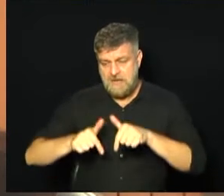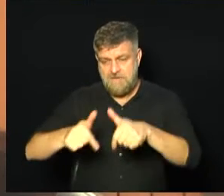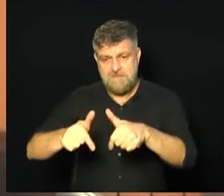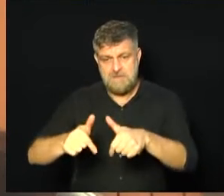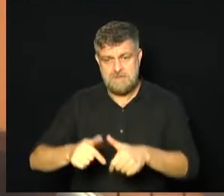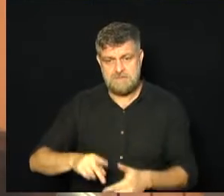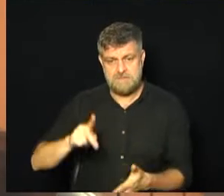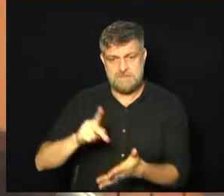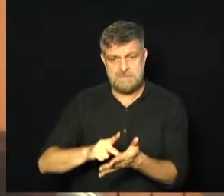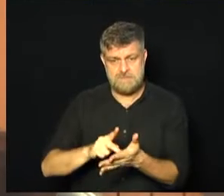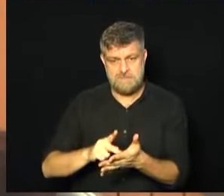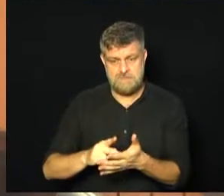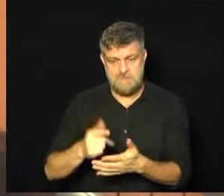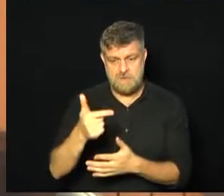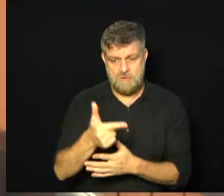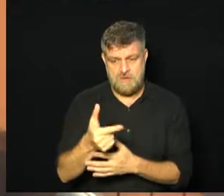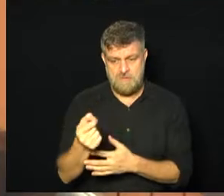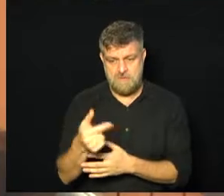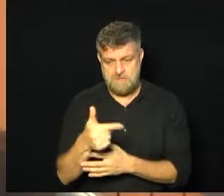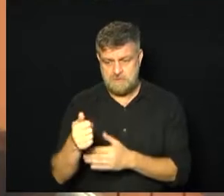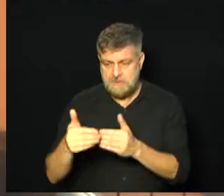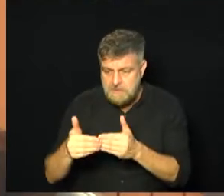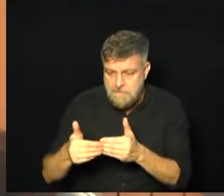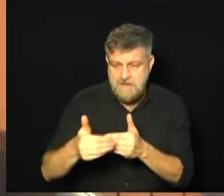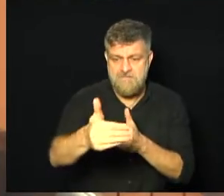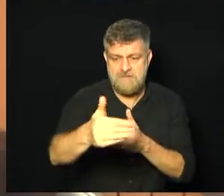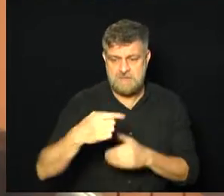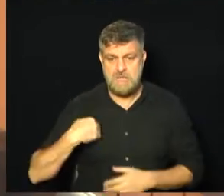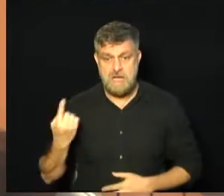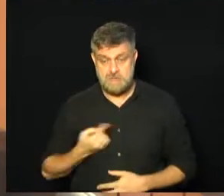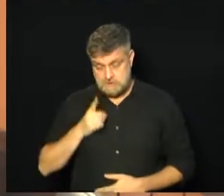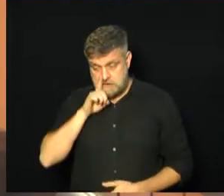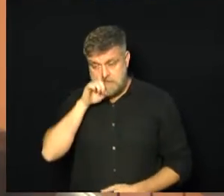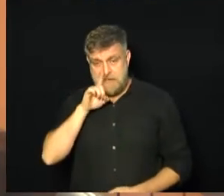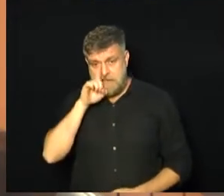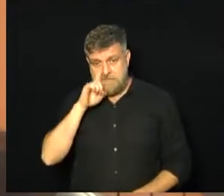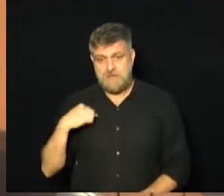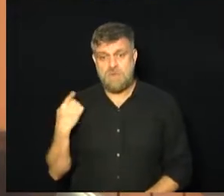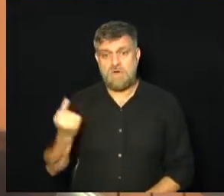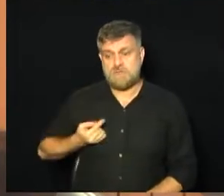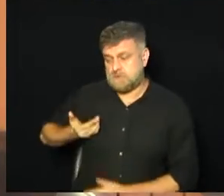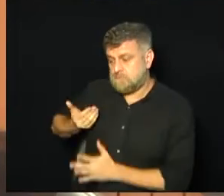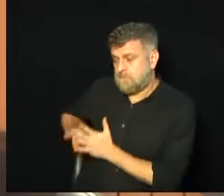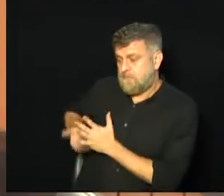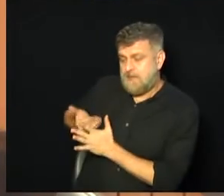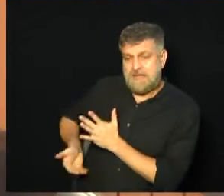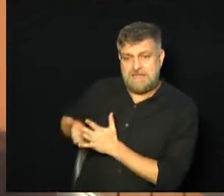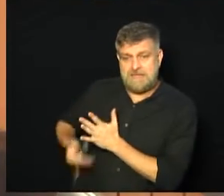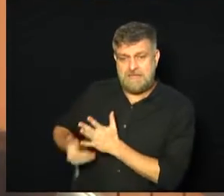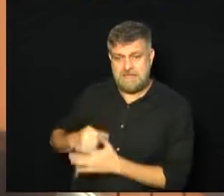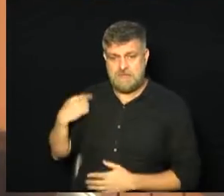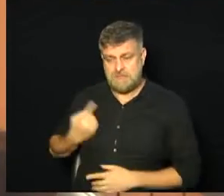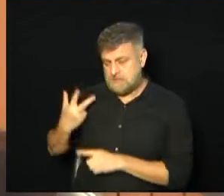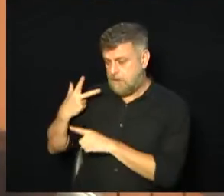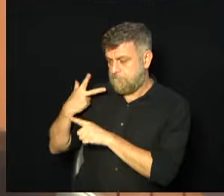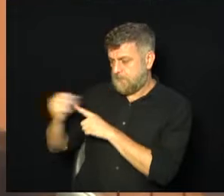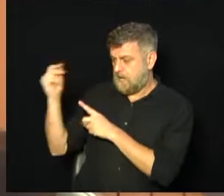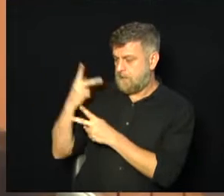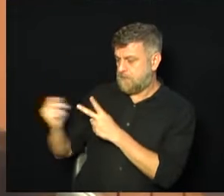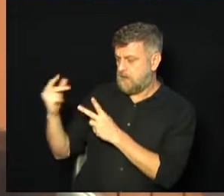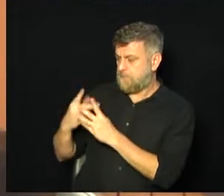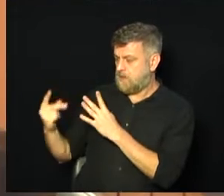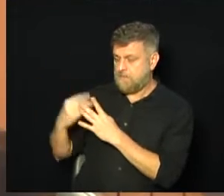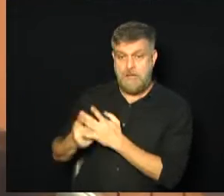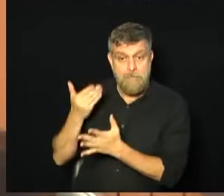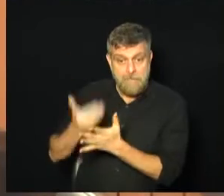de 2022. Porque a gente corre risco de perder muitas das nossas conquistas. Então, eu acho